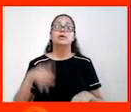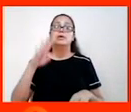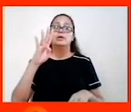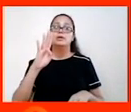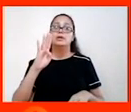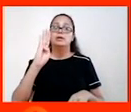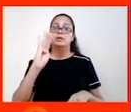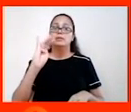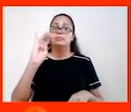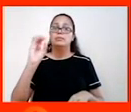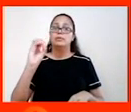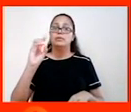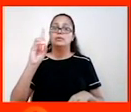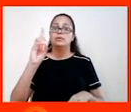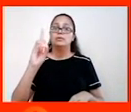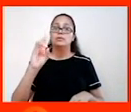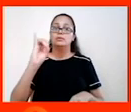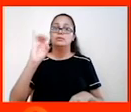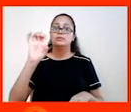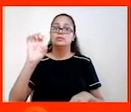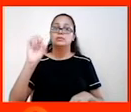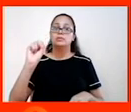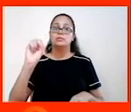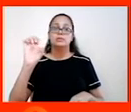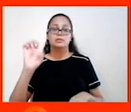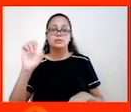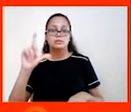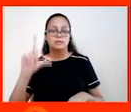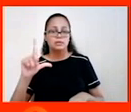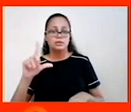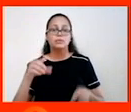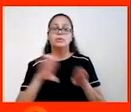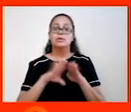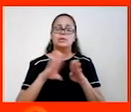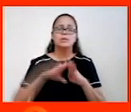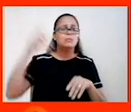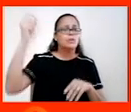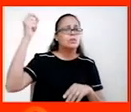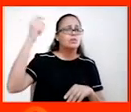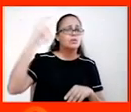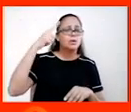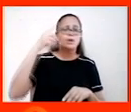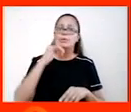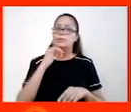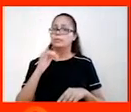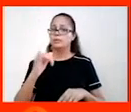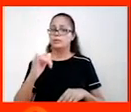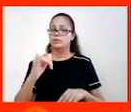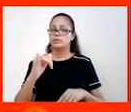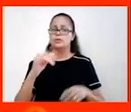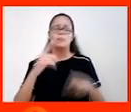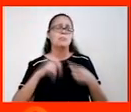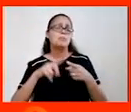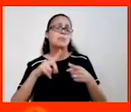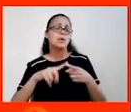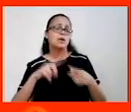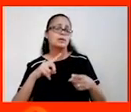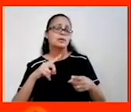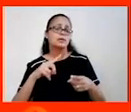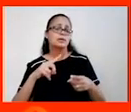biodiesel, hidrogênio, energia solar, certo? Por que uma intensificação por essa